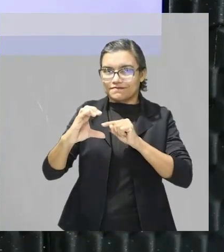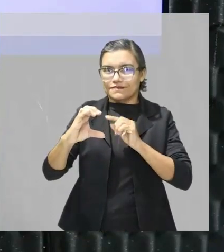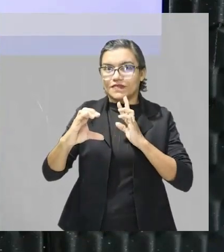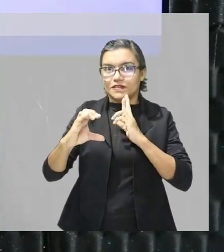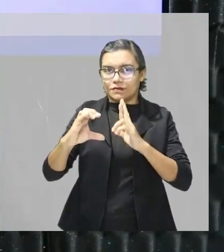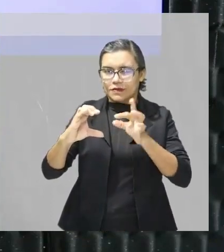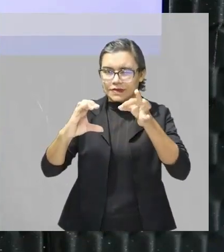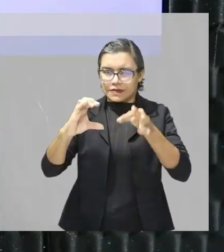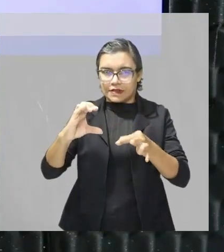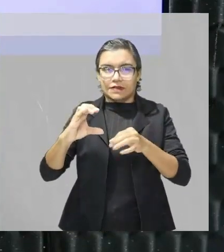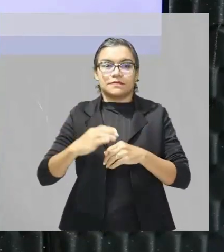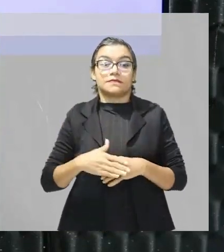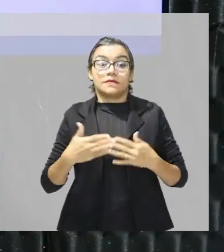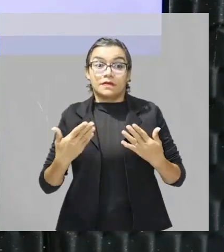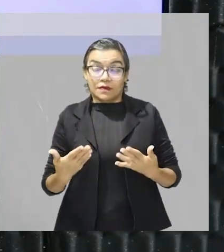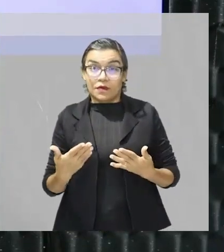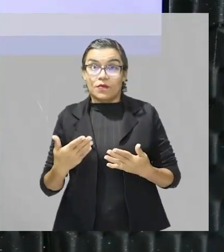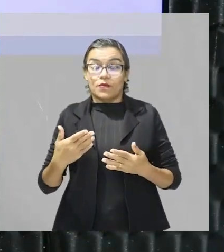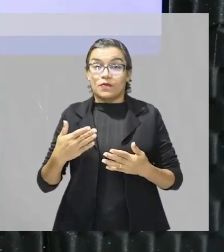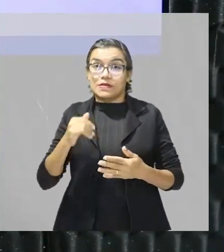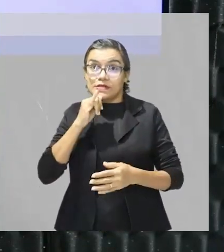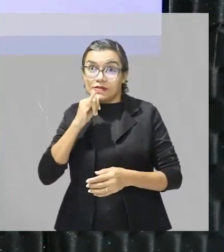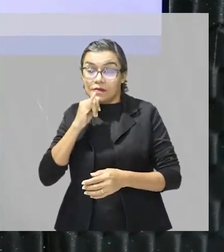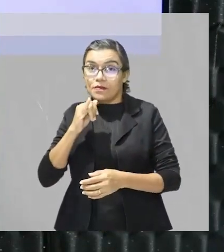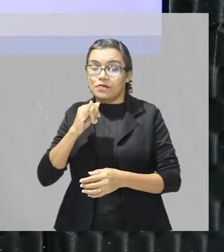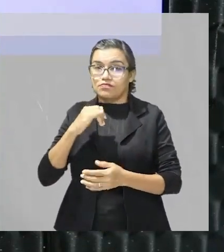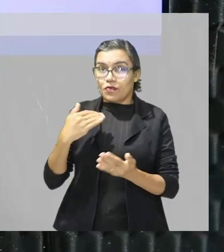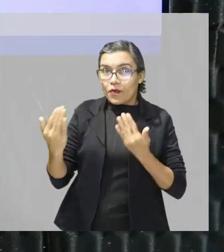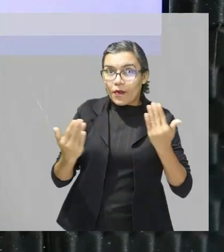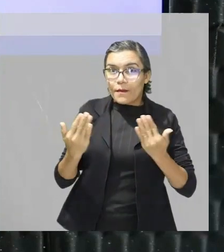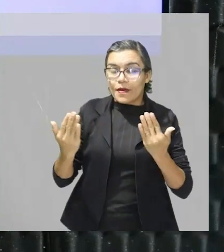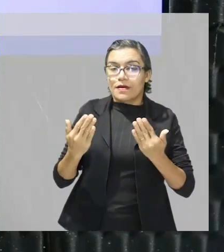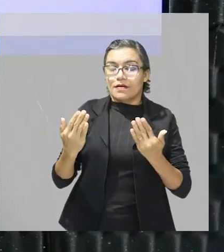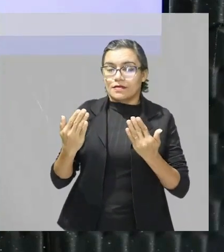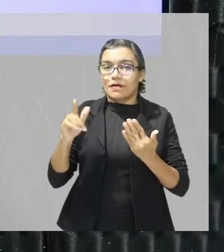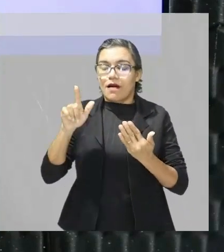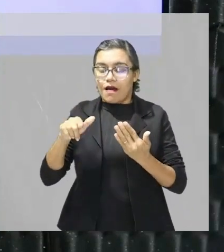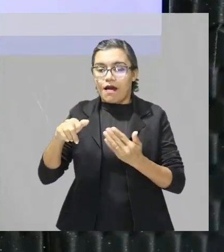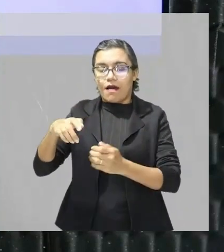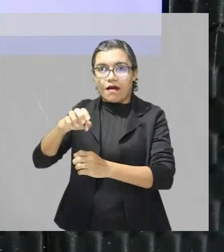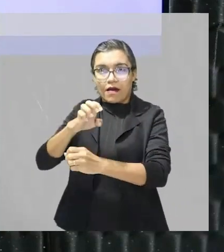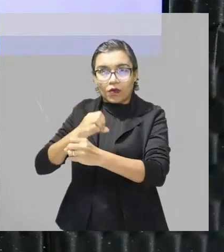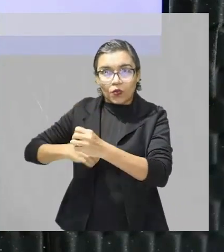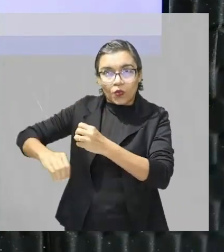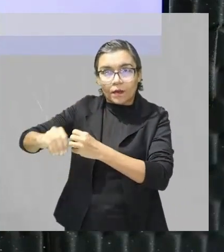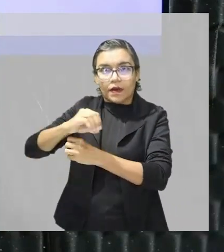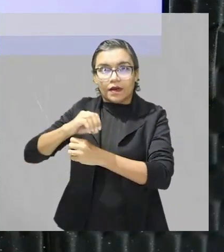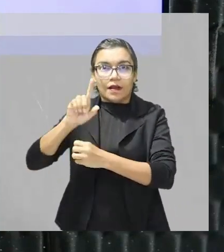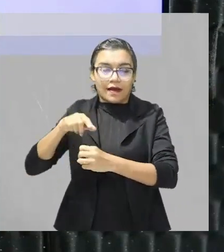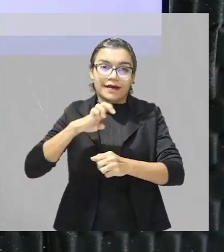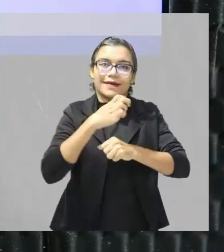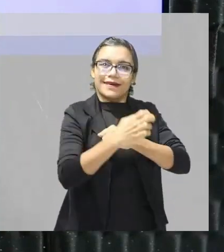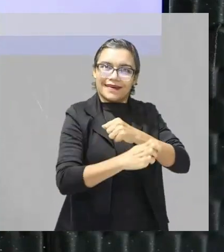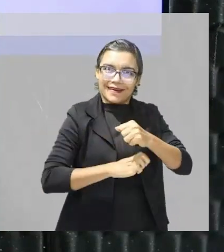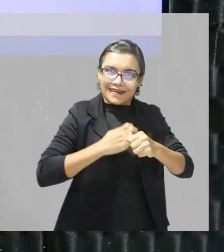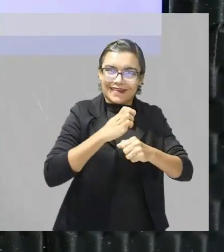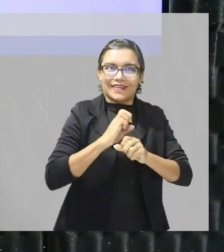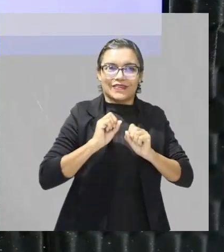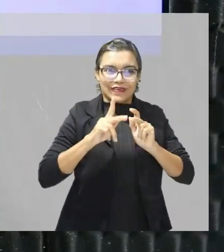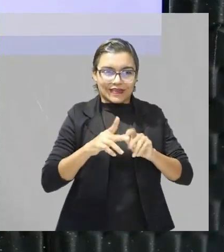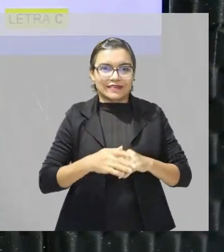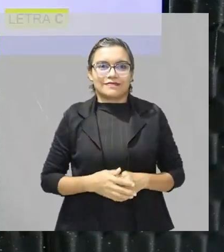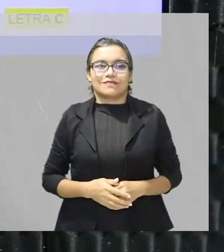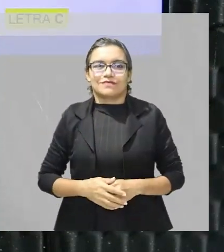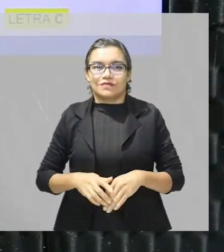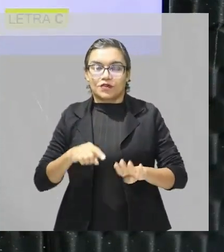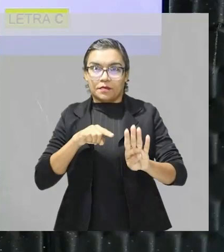elétrons Então os planetas né nessa analogia seriam os elétrons tudo bem turminha então a alternativa